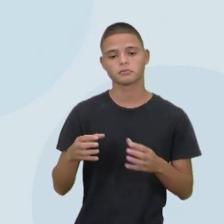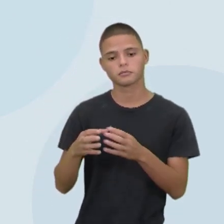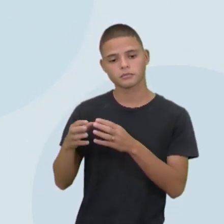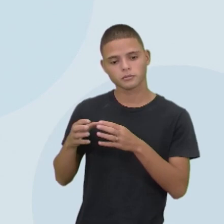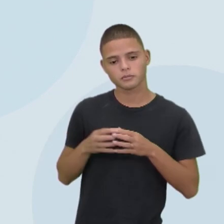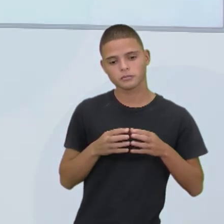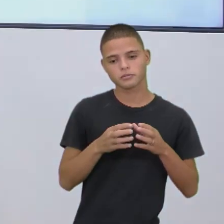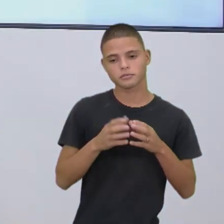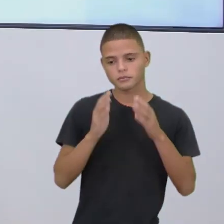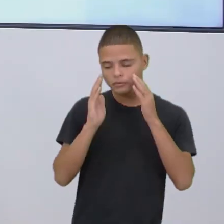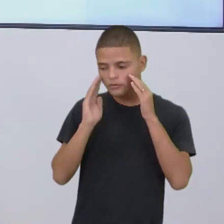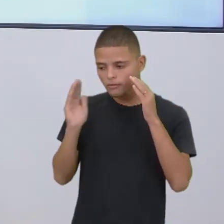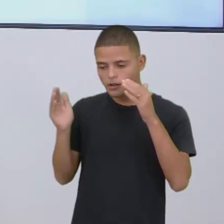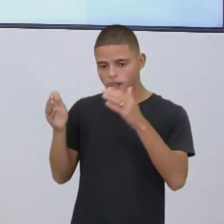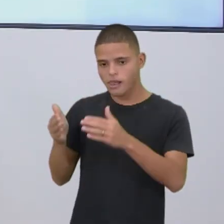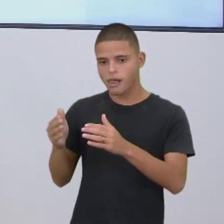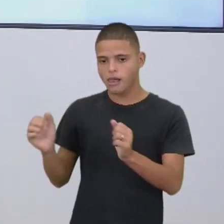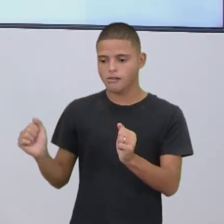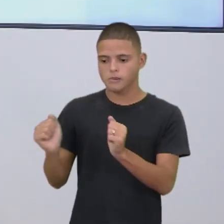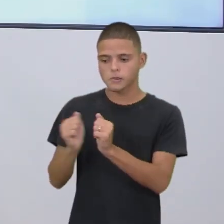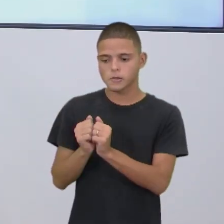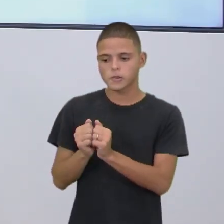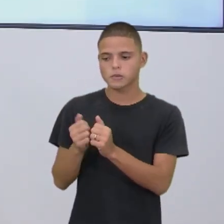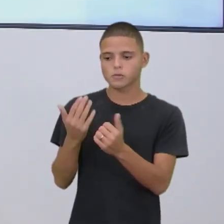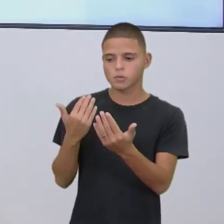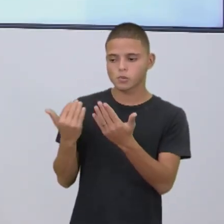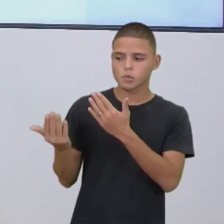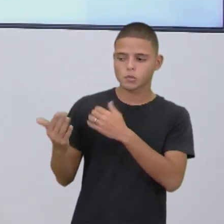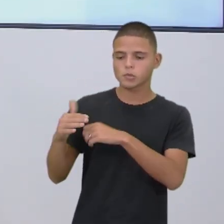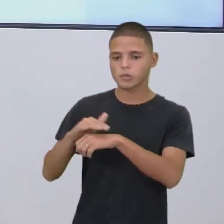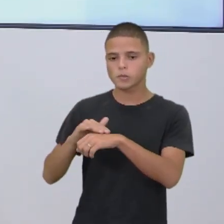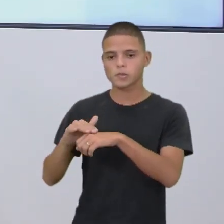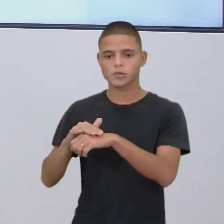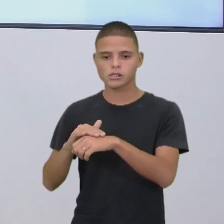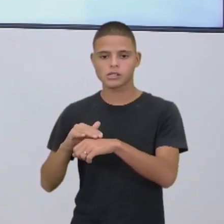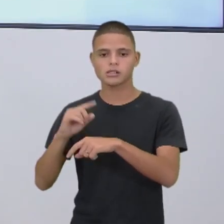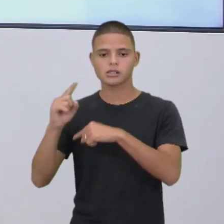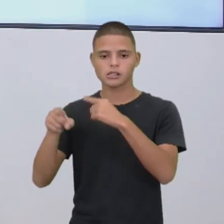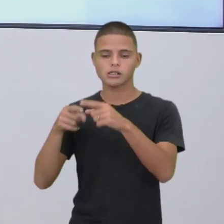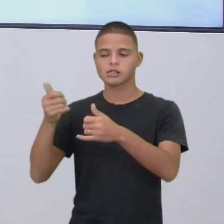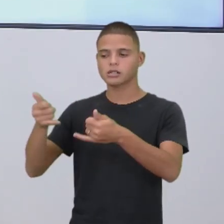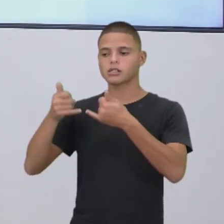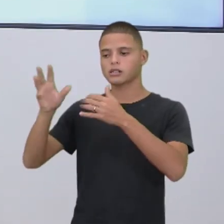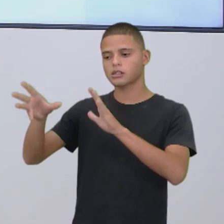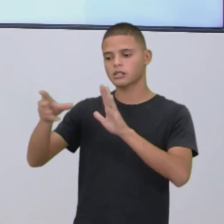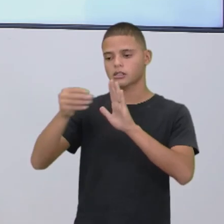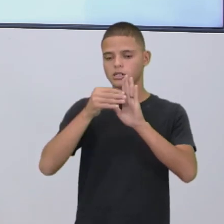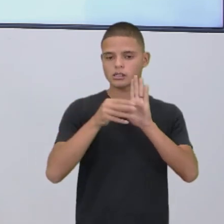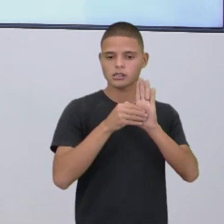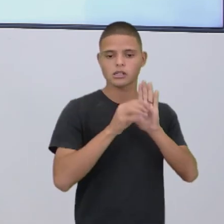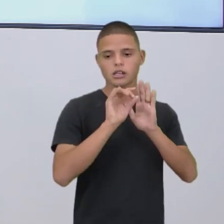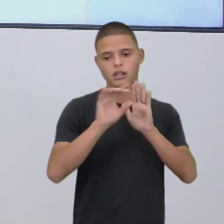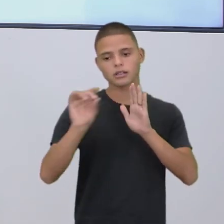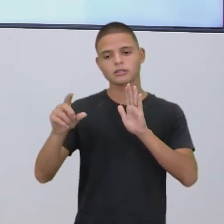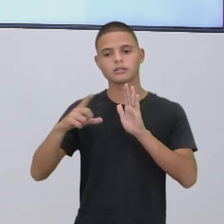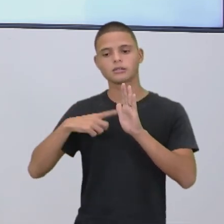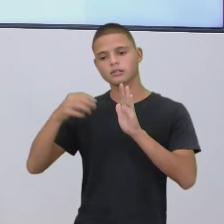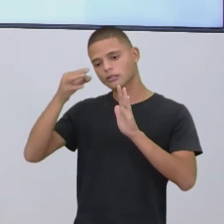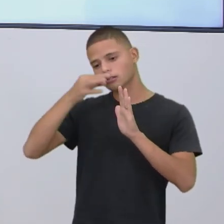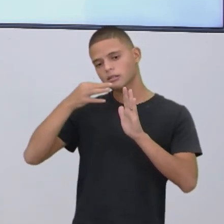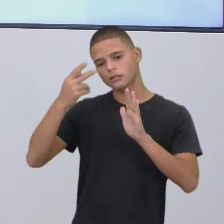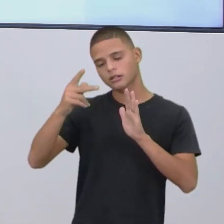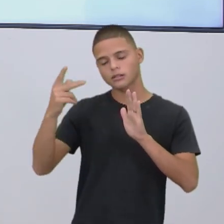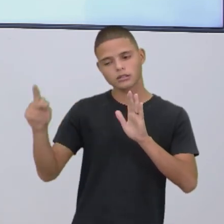grupos focais, né? Eu junto uma galera aí, converso com eles aí, né? Recolho as informações. Cada um tem os seus benefícios, tá?